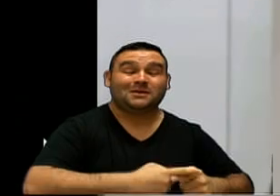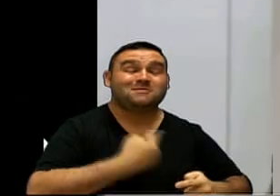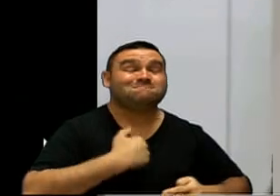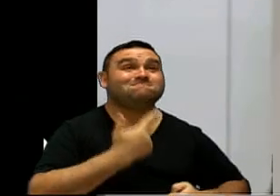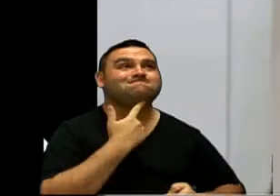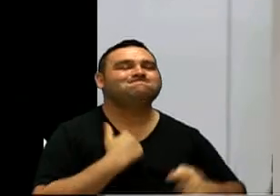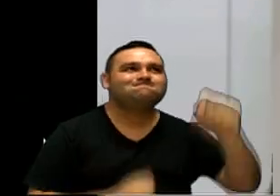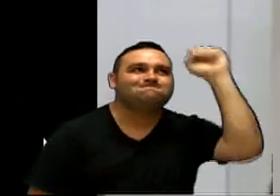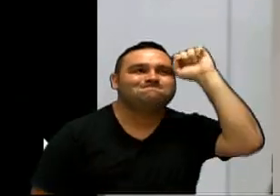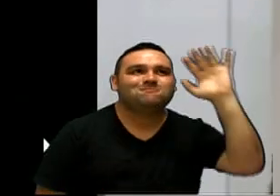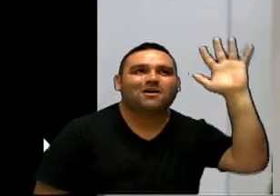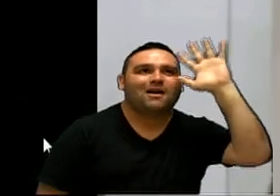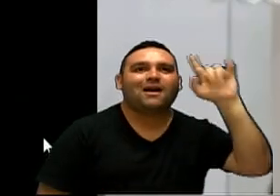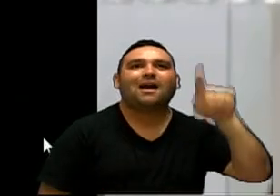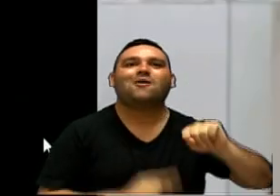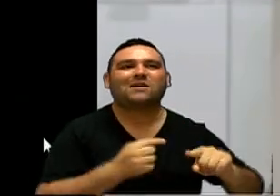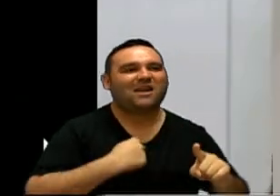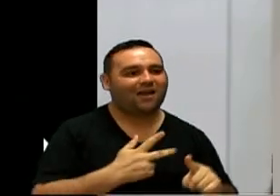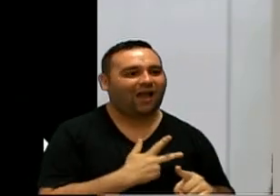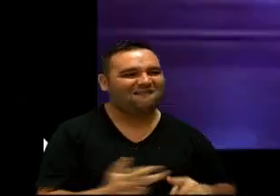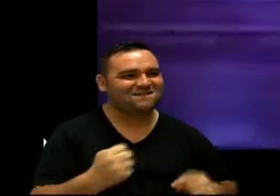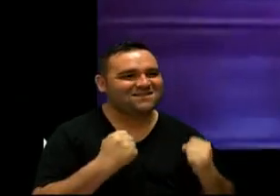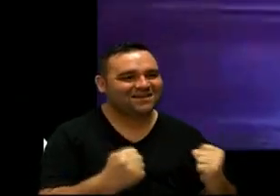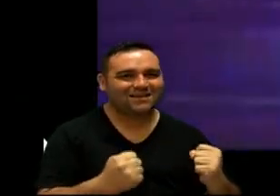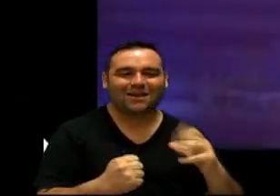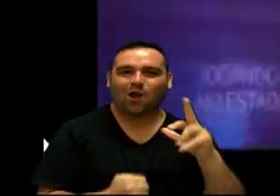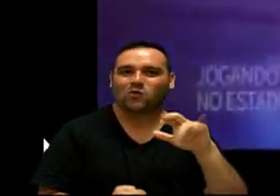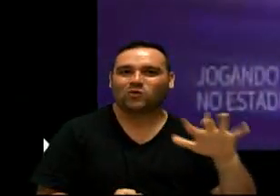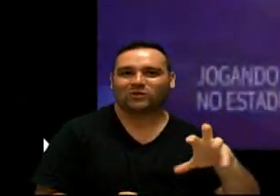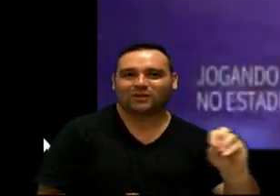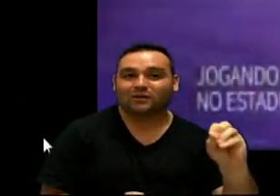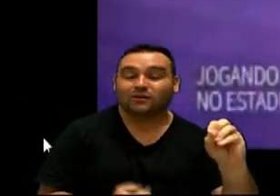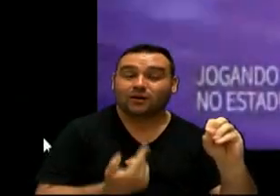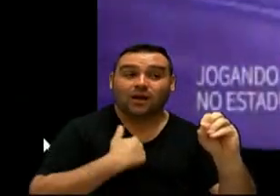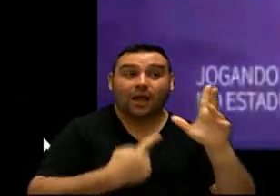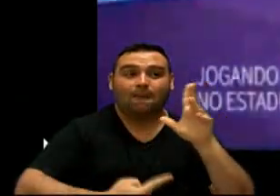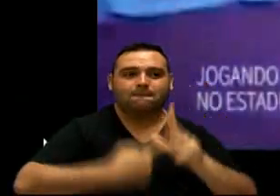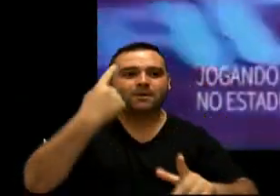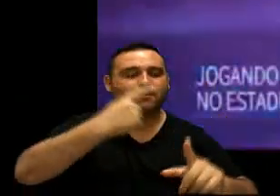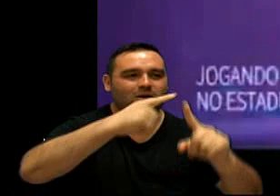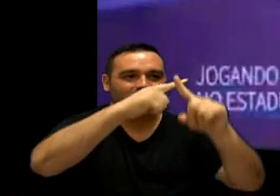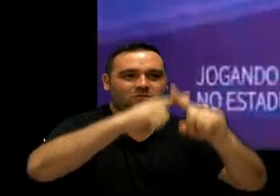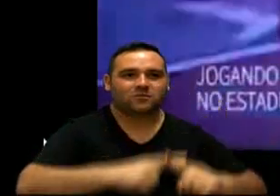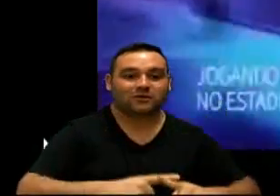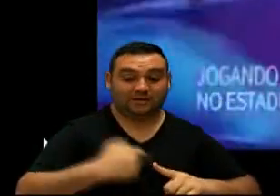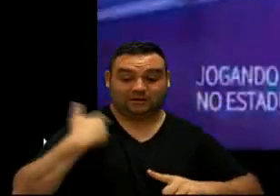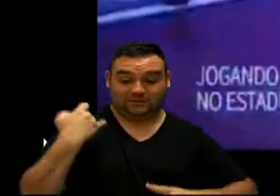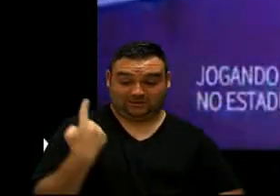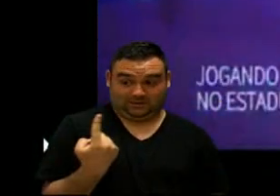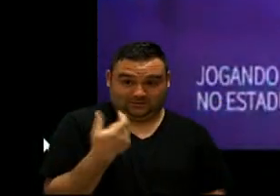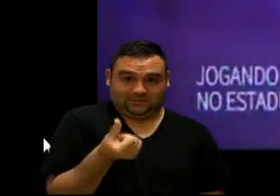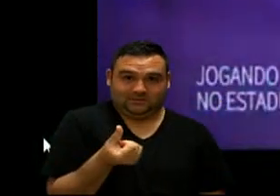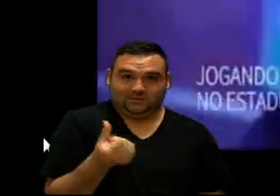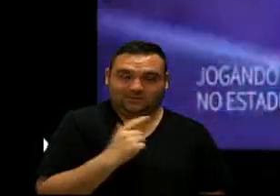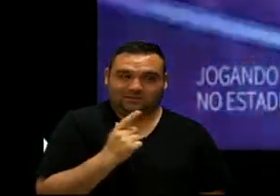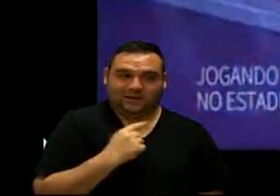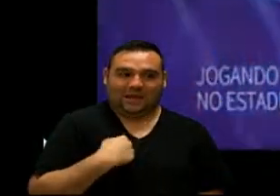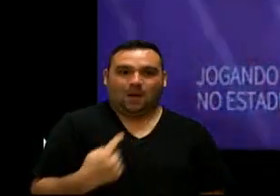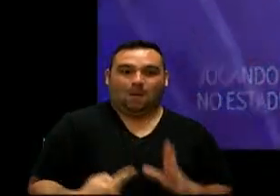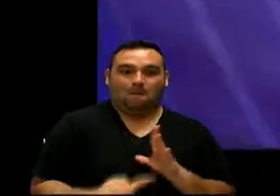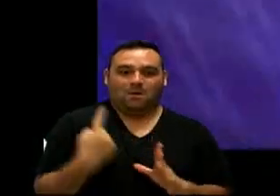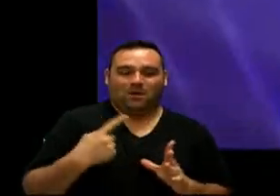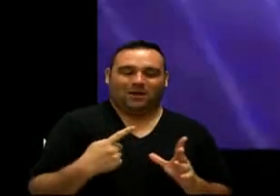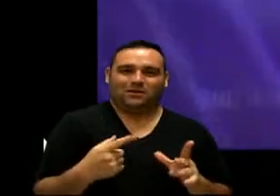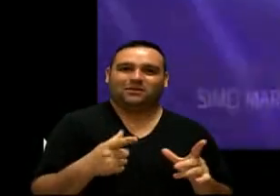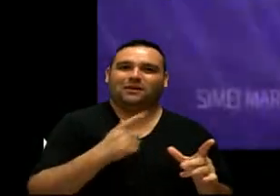sonho era um dia ser campeão do Cruzeirão. A minha primeira partida no Cruzeirão foi com 16 anos. No meu primeiro